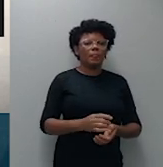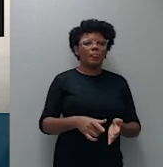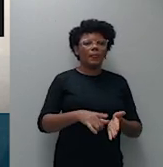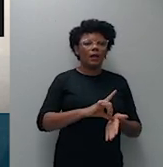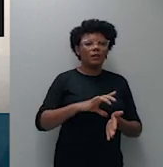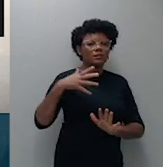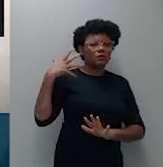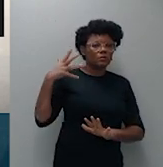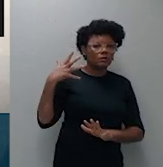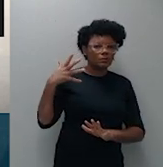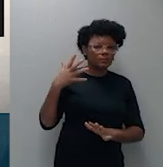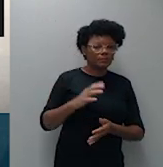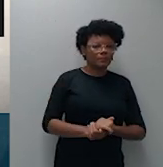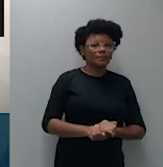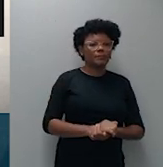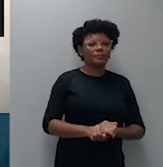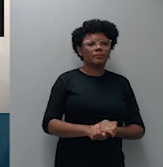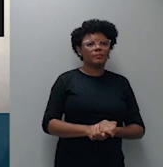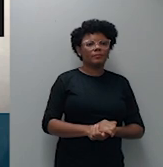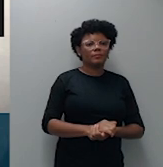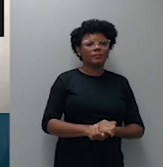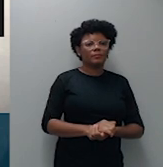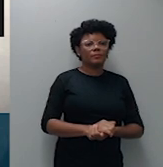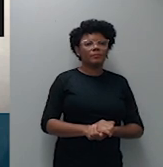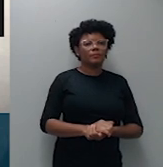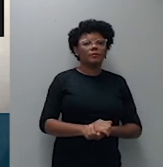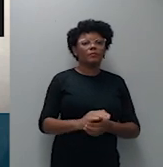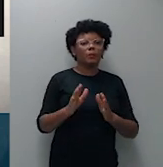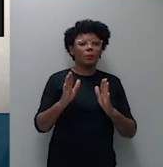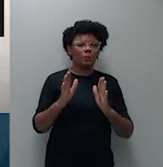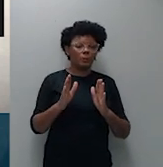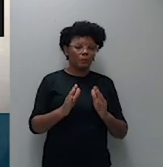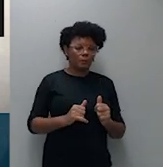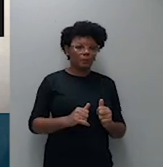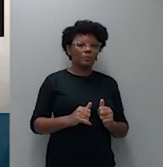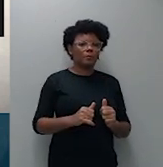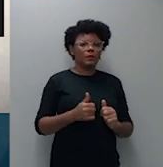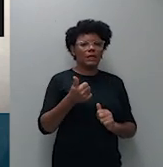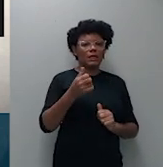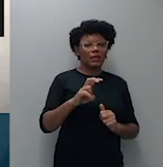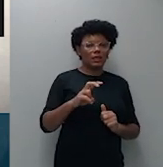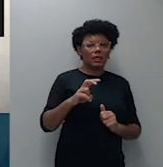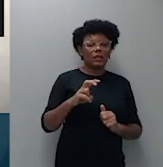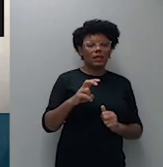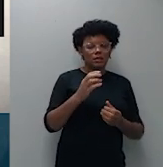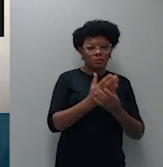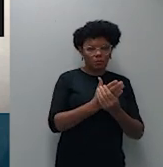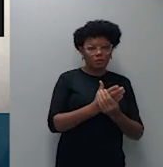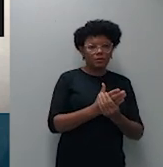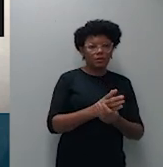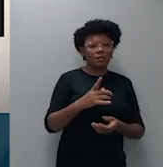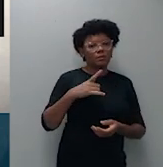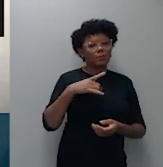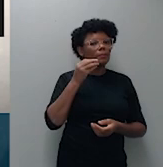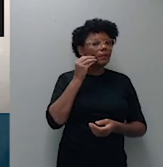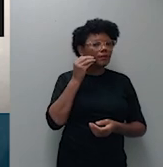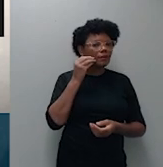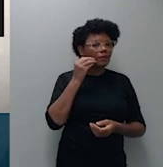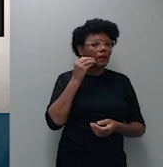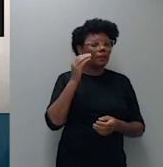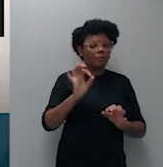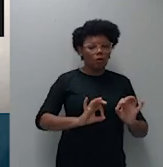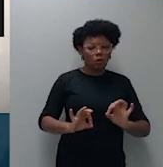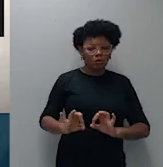antes das sustentações orais Vou Chamar as preferências esse processo de preferência para